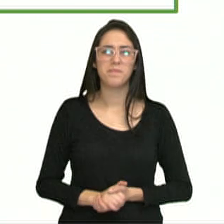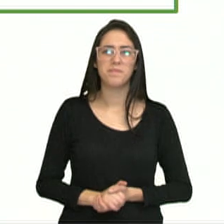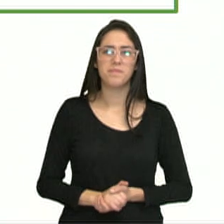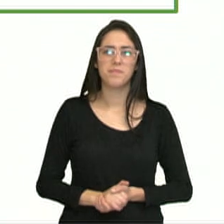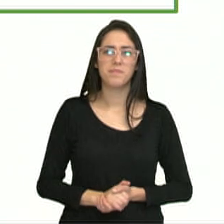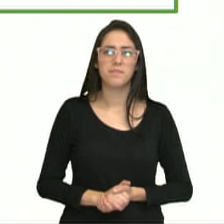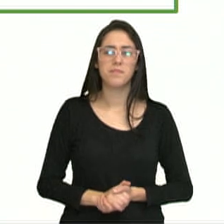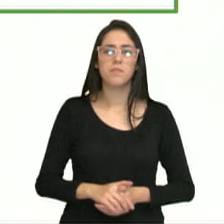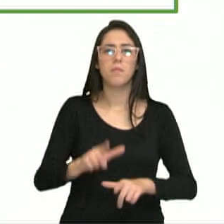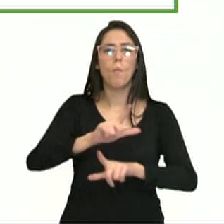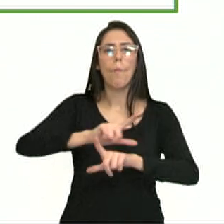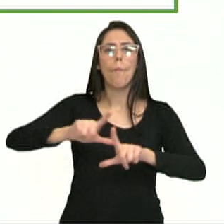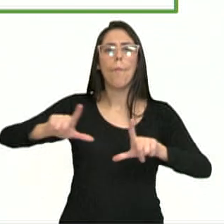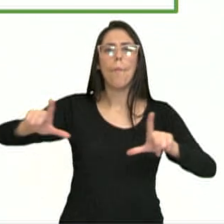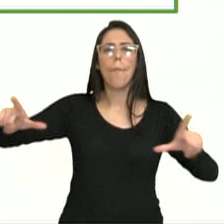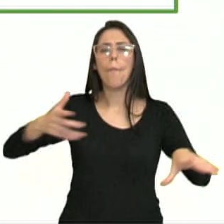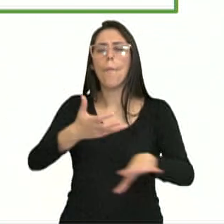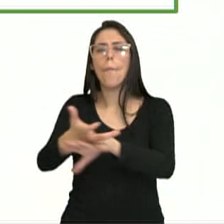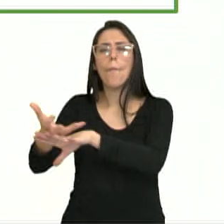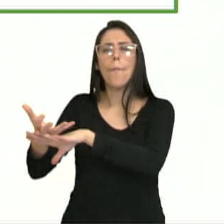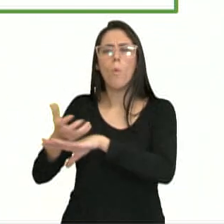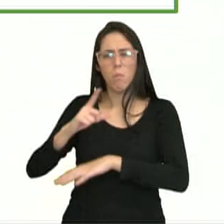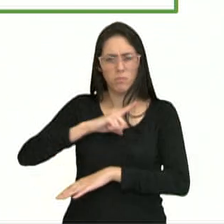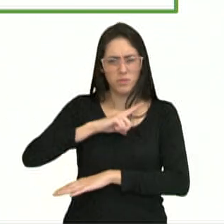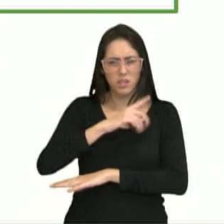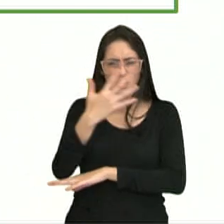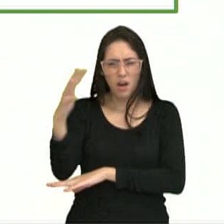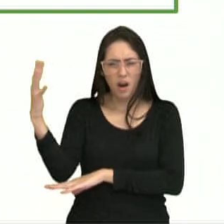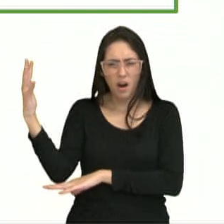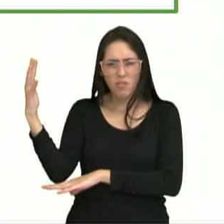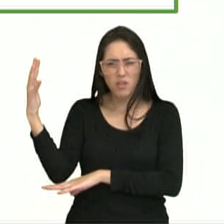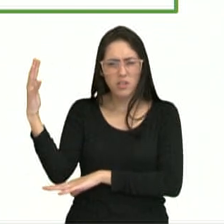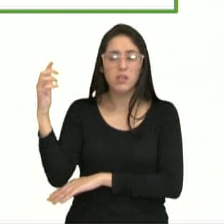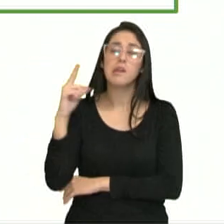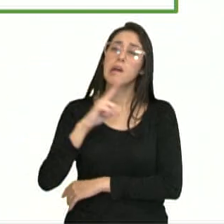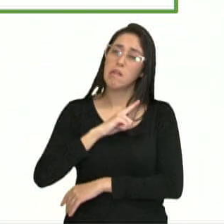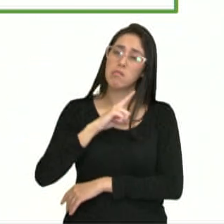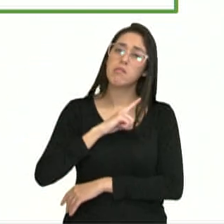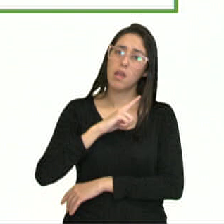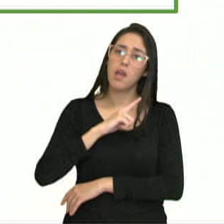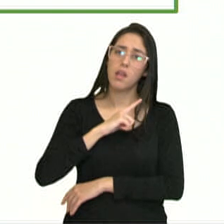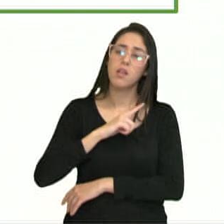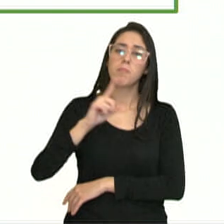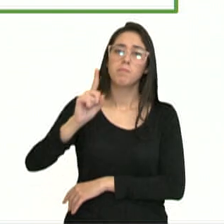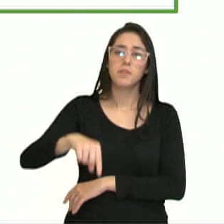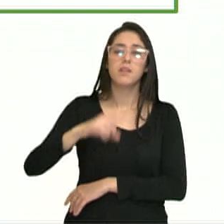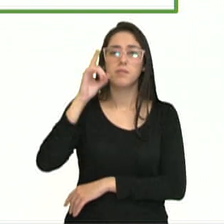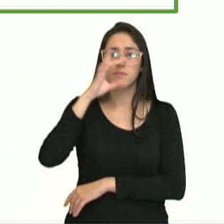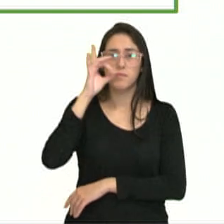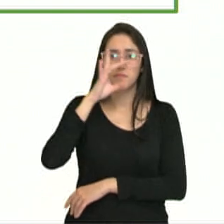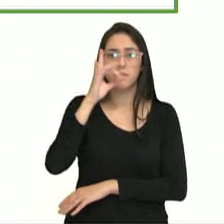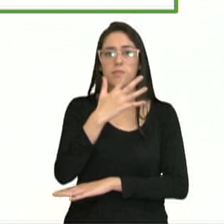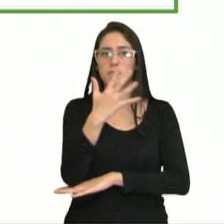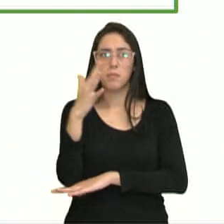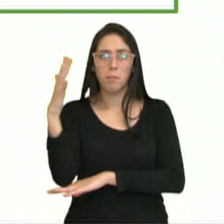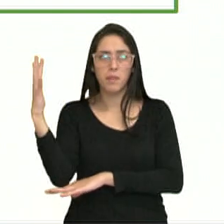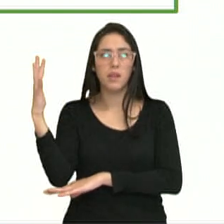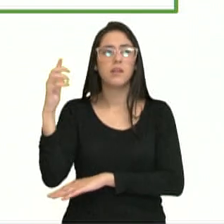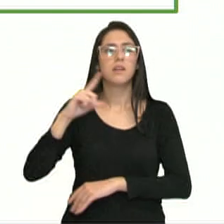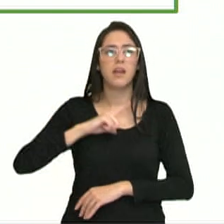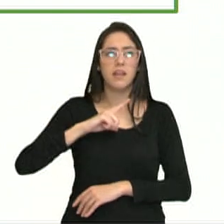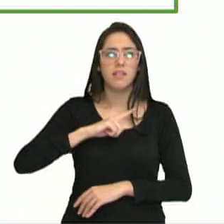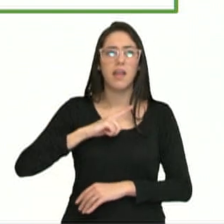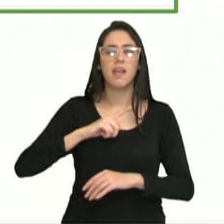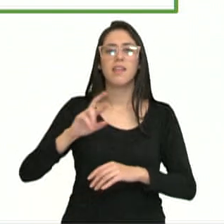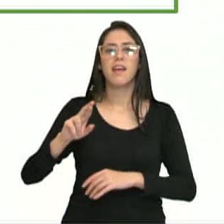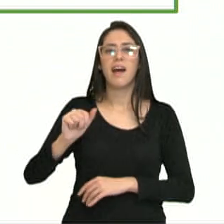E os desertos? Tem vegetação no deserto? Até tem. São as plantas chamadas xerófilas, que têm as